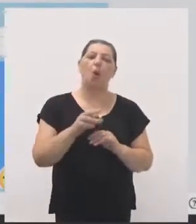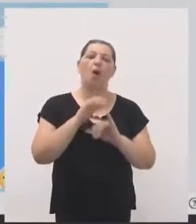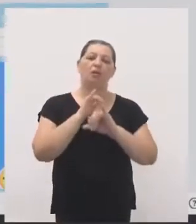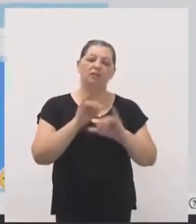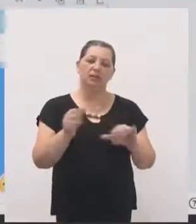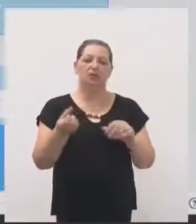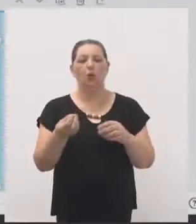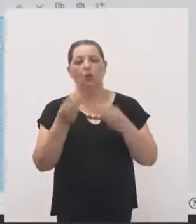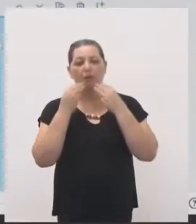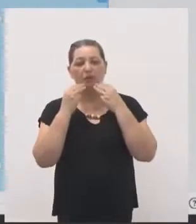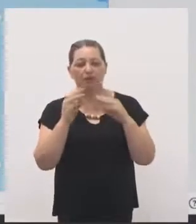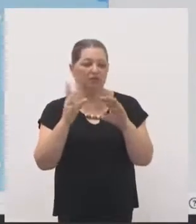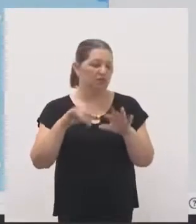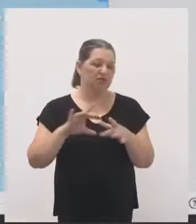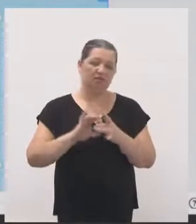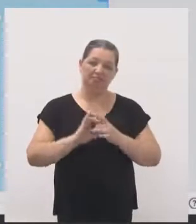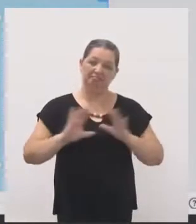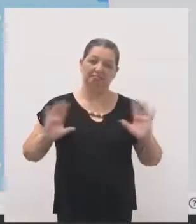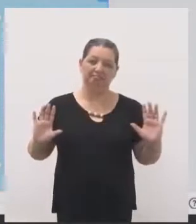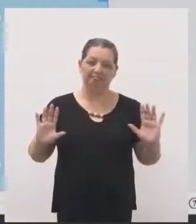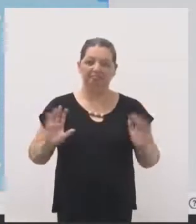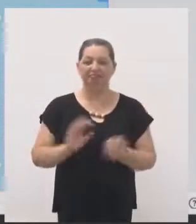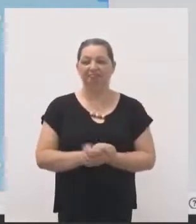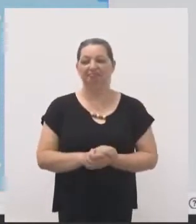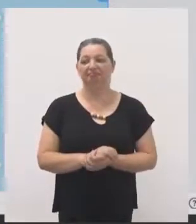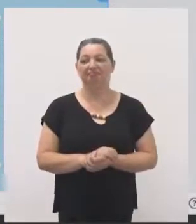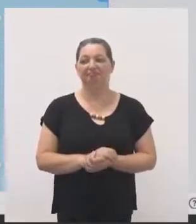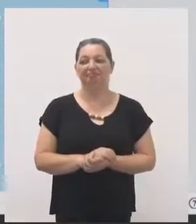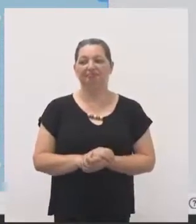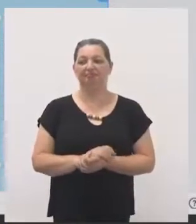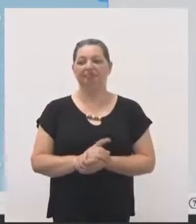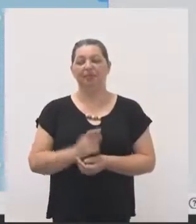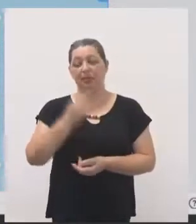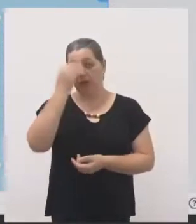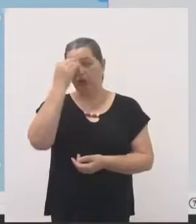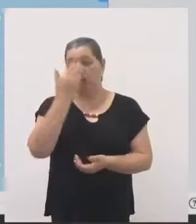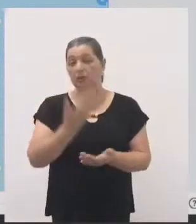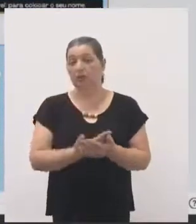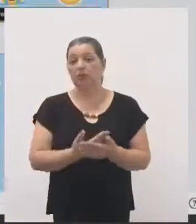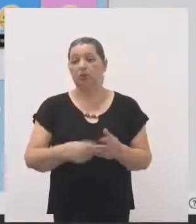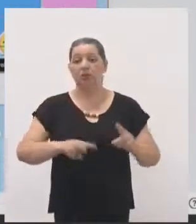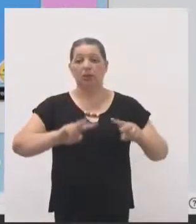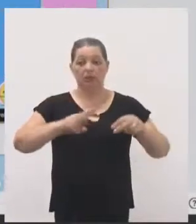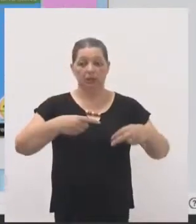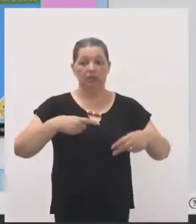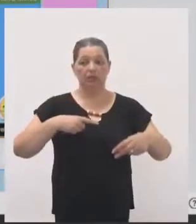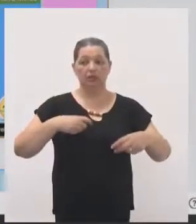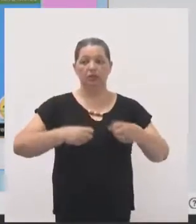vontade, tá? Então, eu acredito que o link está no chat, então eu vou só subir aqui a